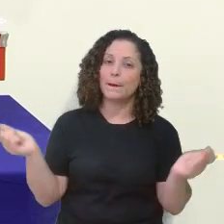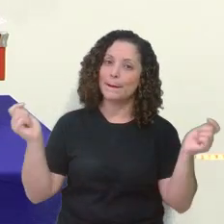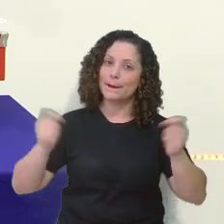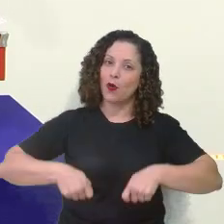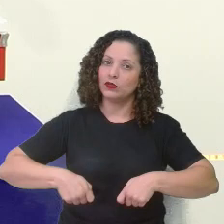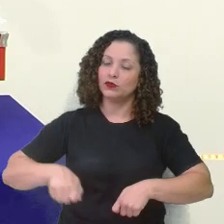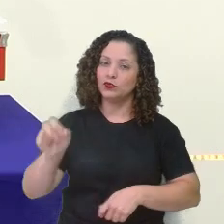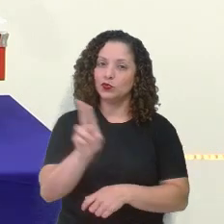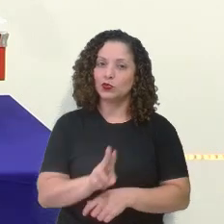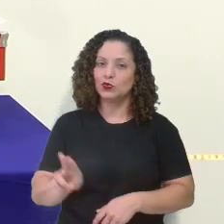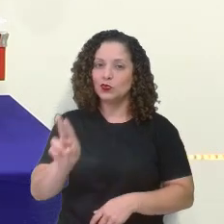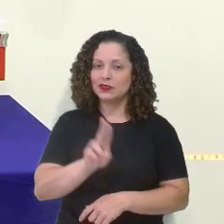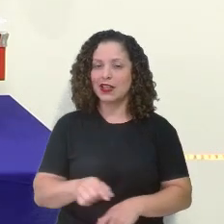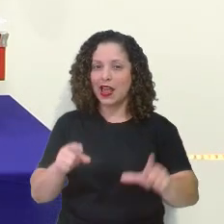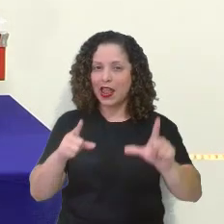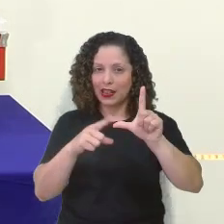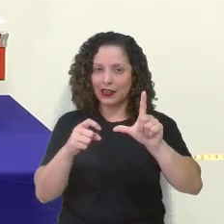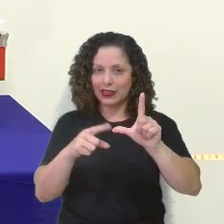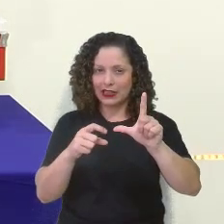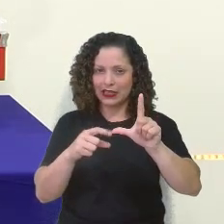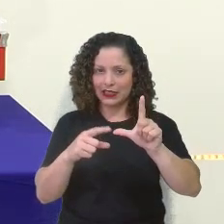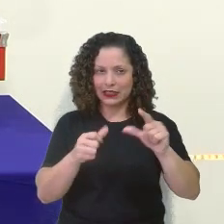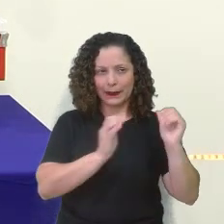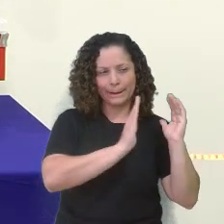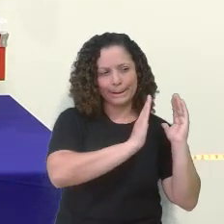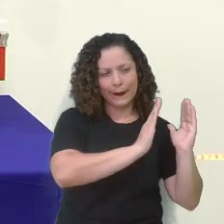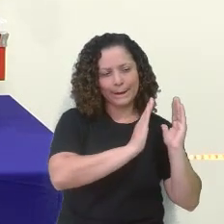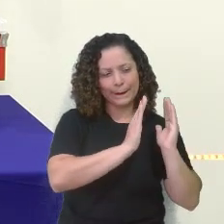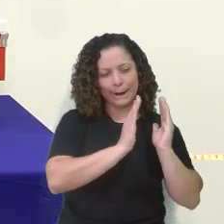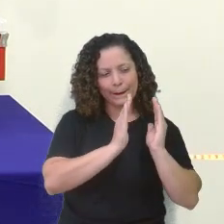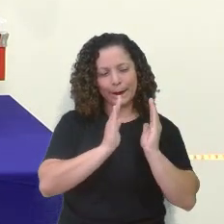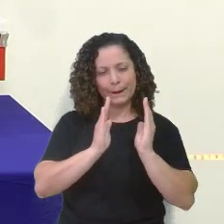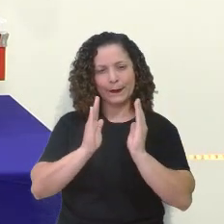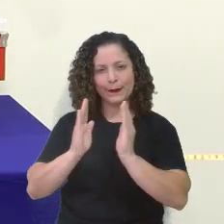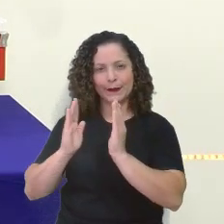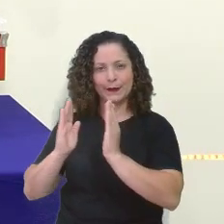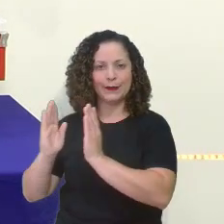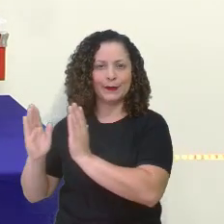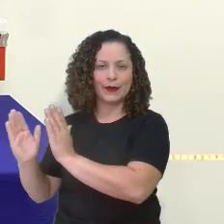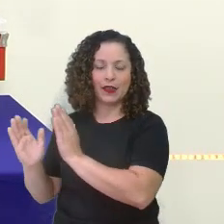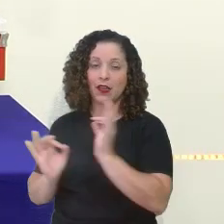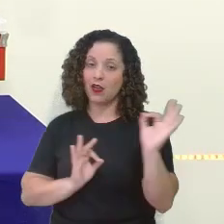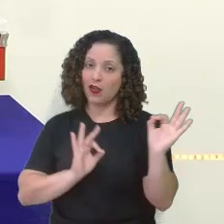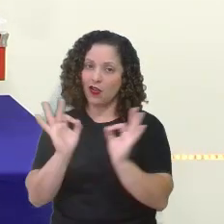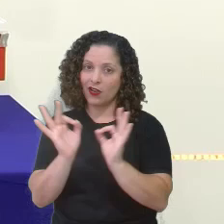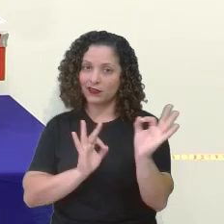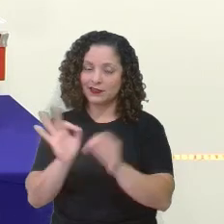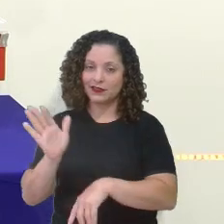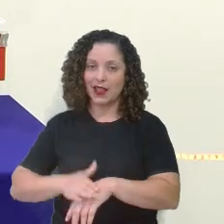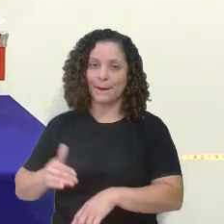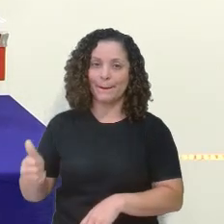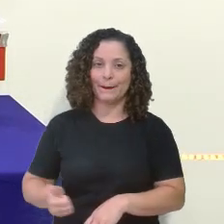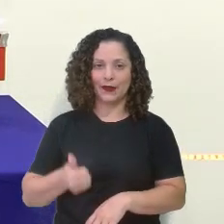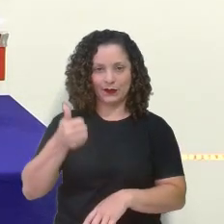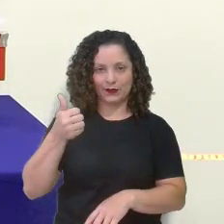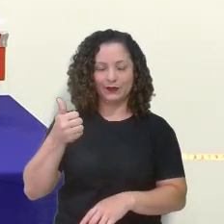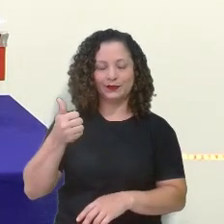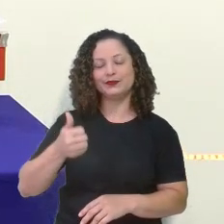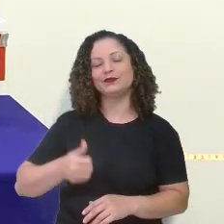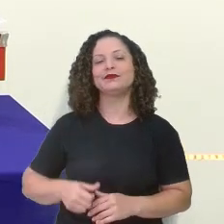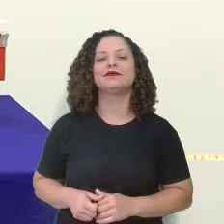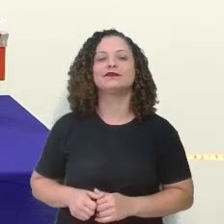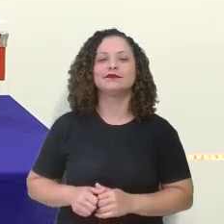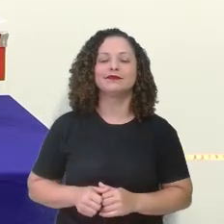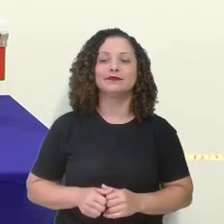as letras do alfabeto na ordem alfabética, para eu poder me organizar melhor na hora da montagem,